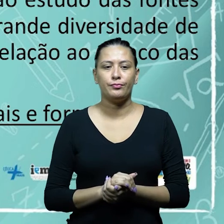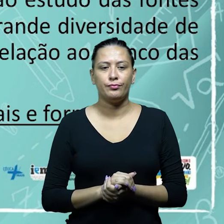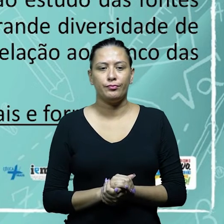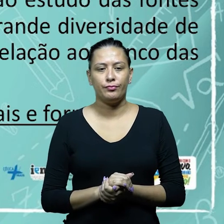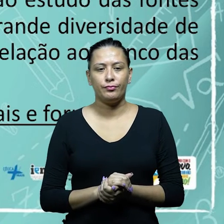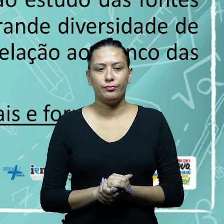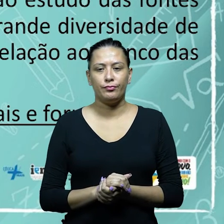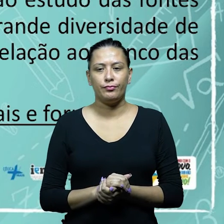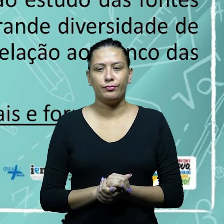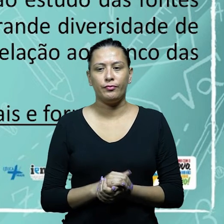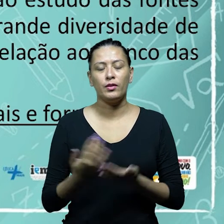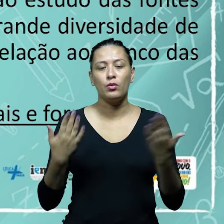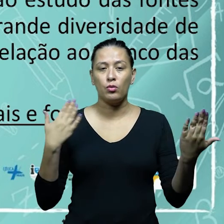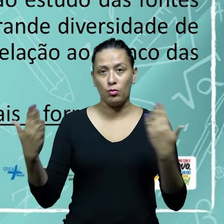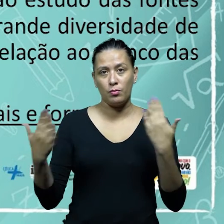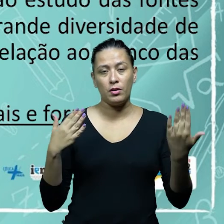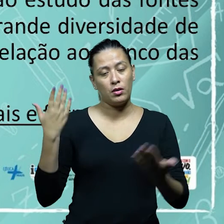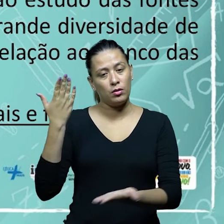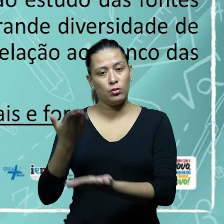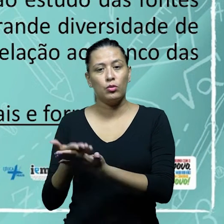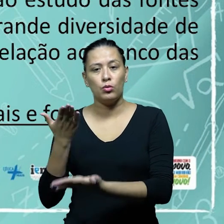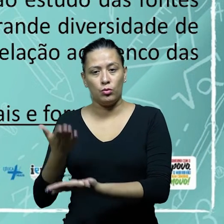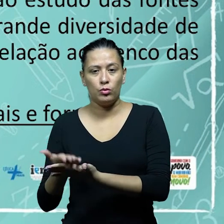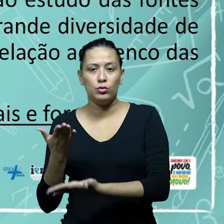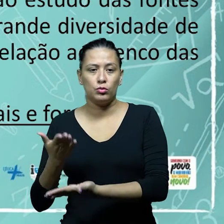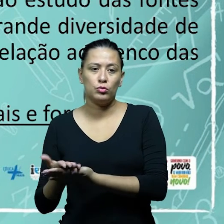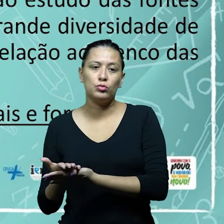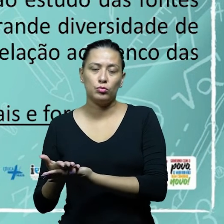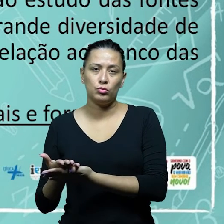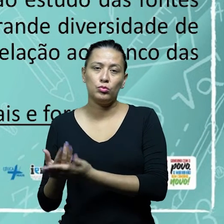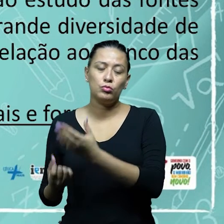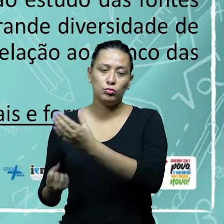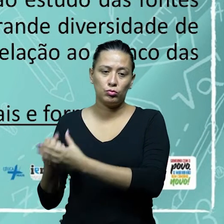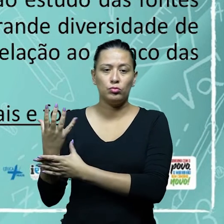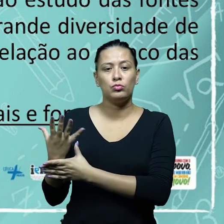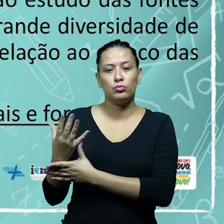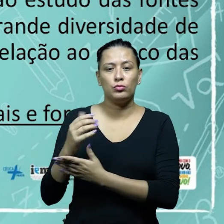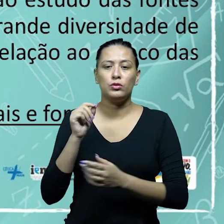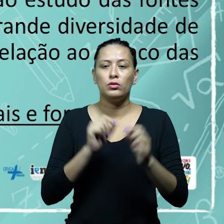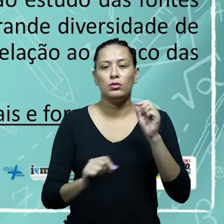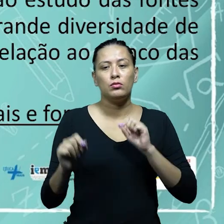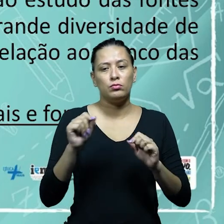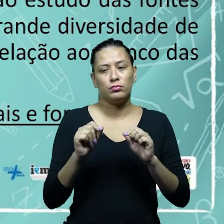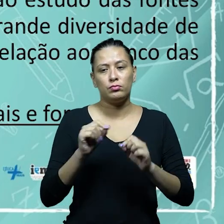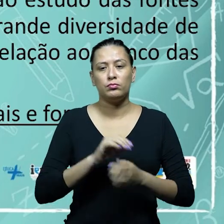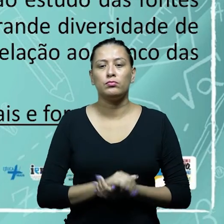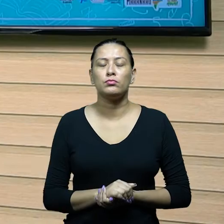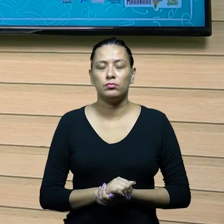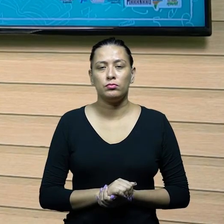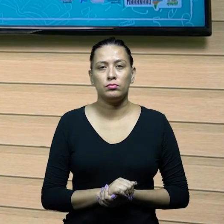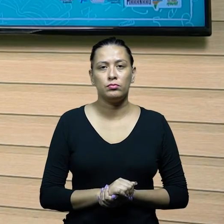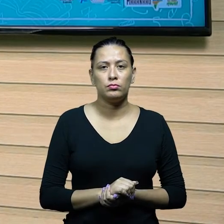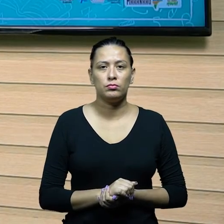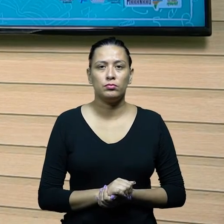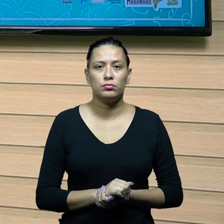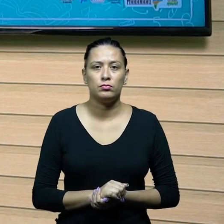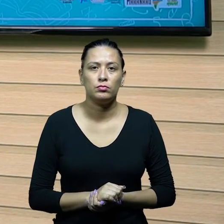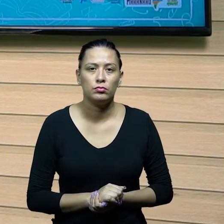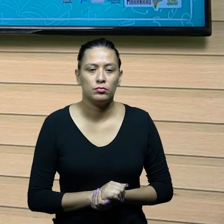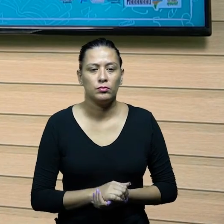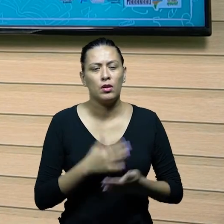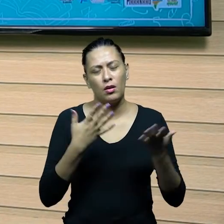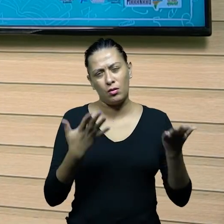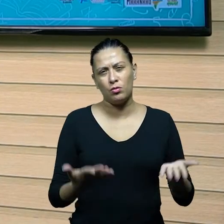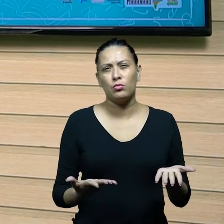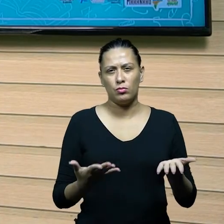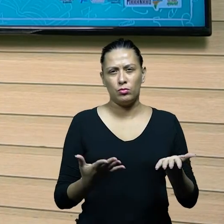em relação aos estudos da fonte elas divergem em relação ao elenco das fontes do direito algumas